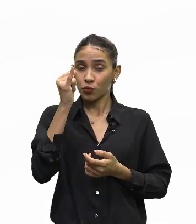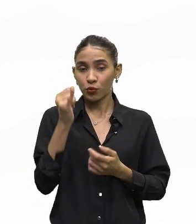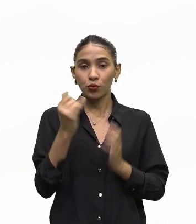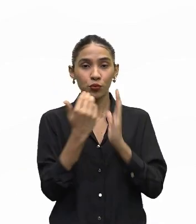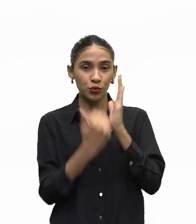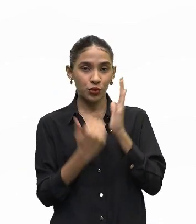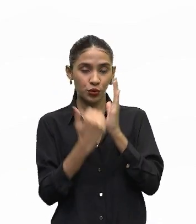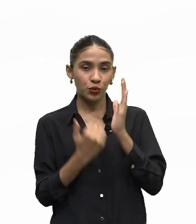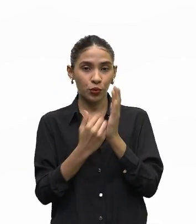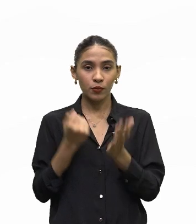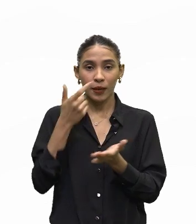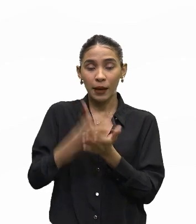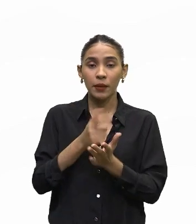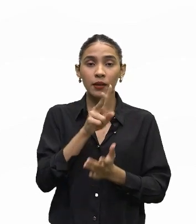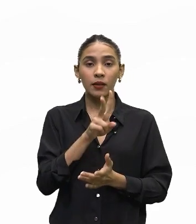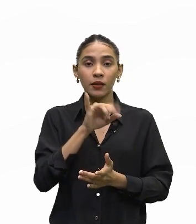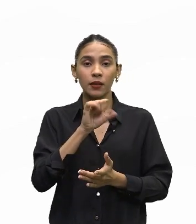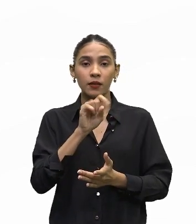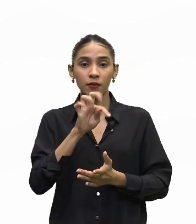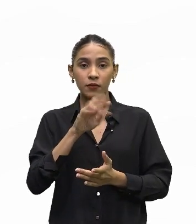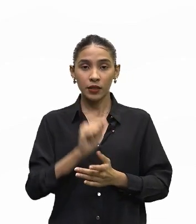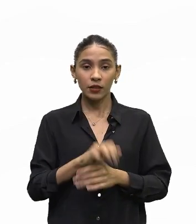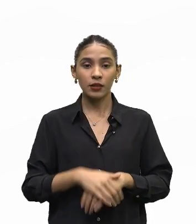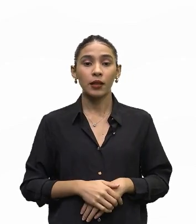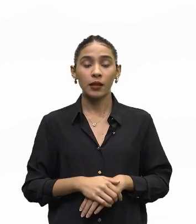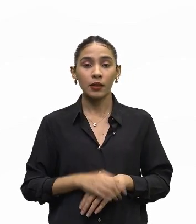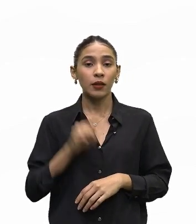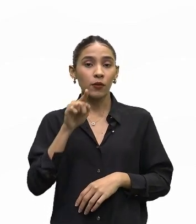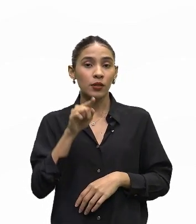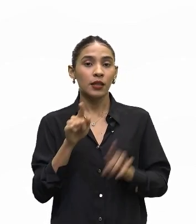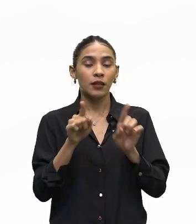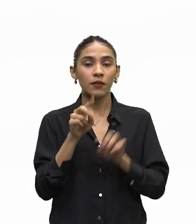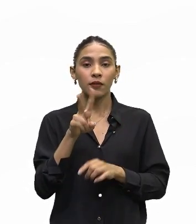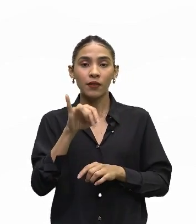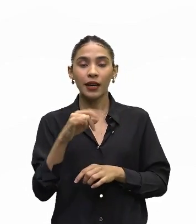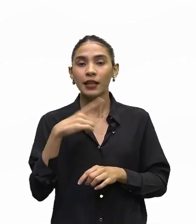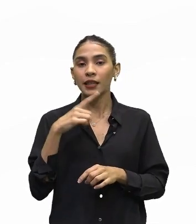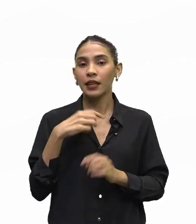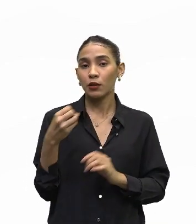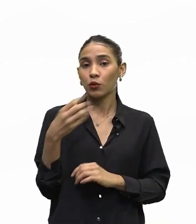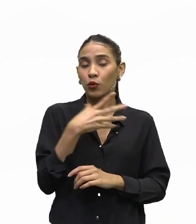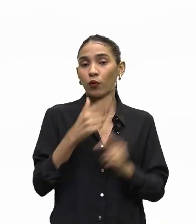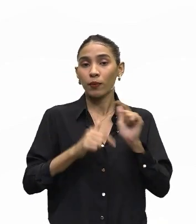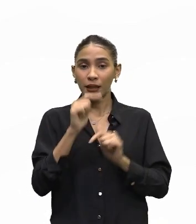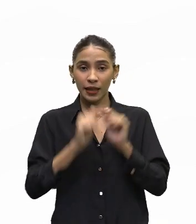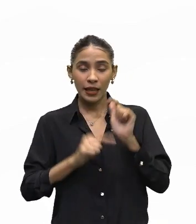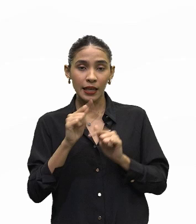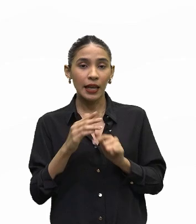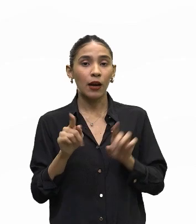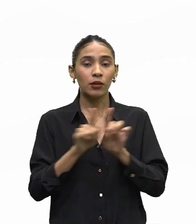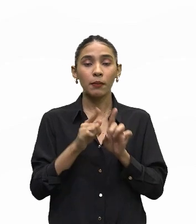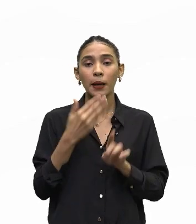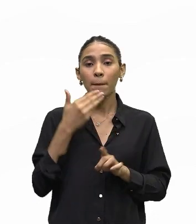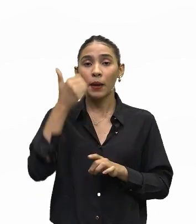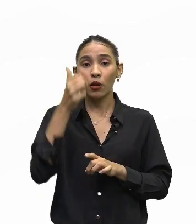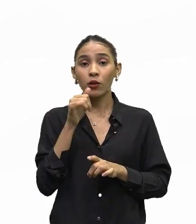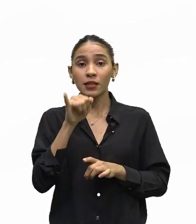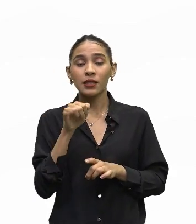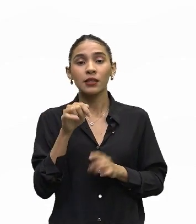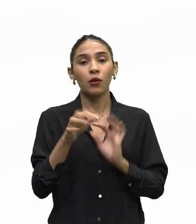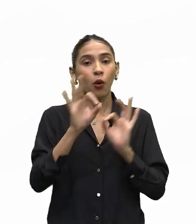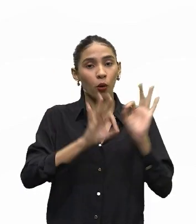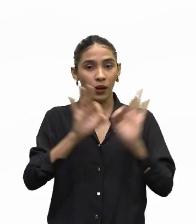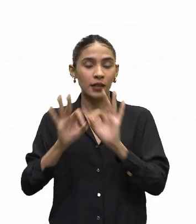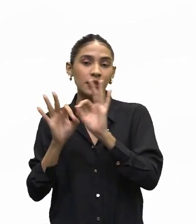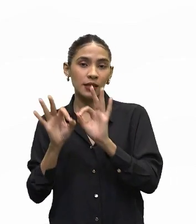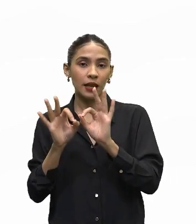desconto pelo seu pagamento à vista. E com isso, você vai ter acesso a aparelhos novos e melhores por meio de planejamento de